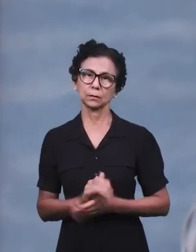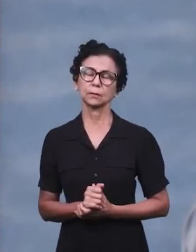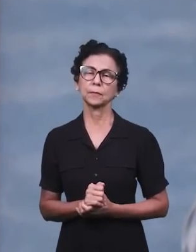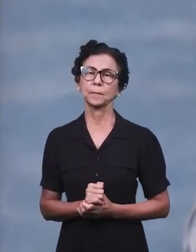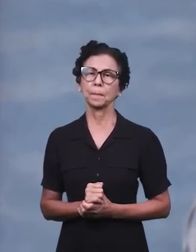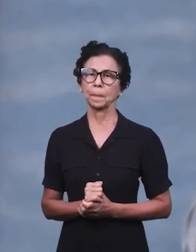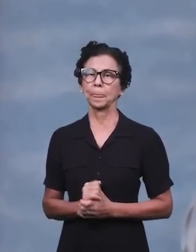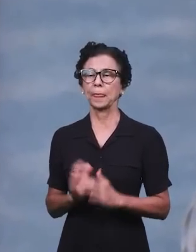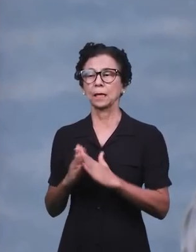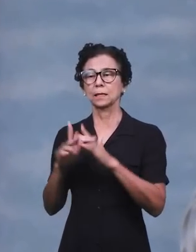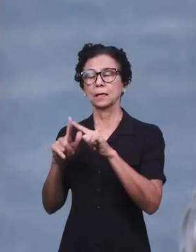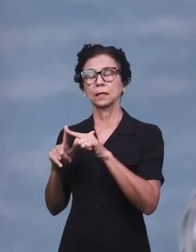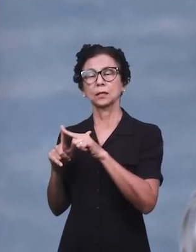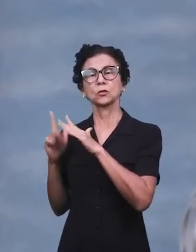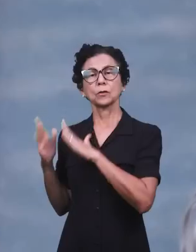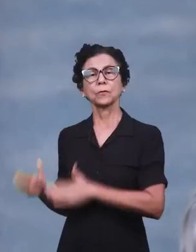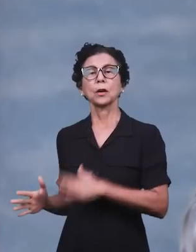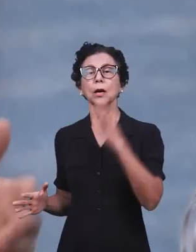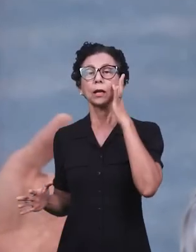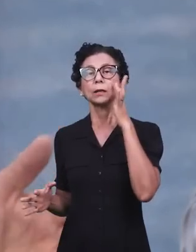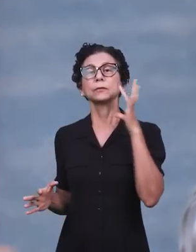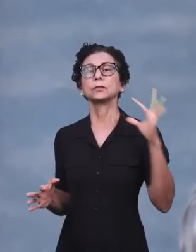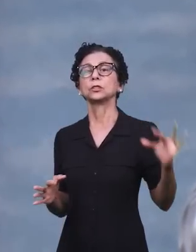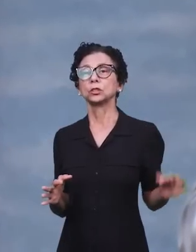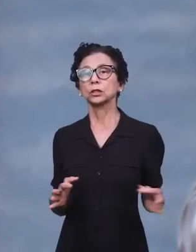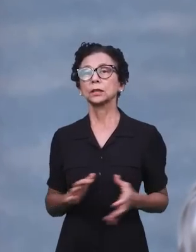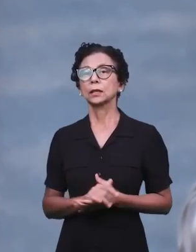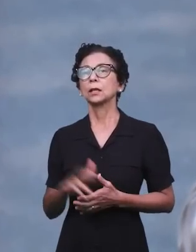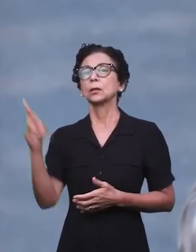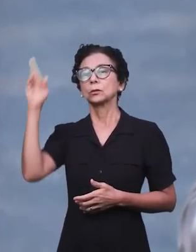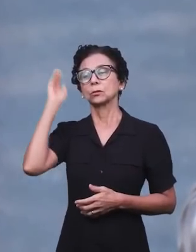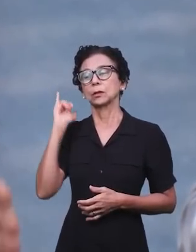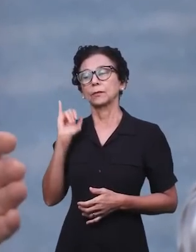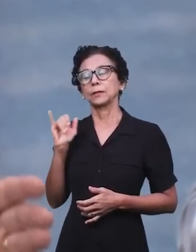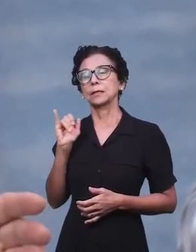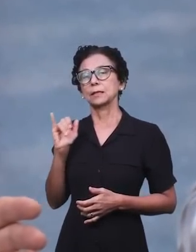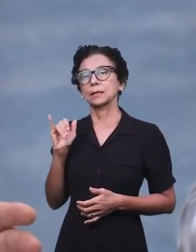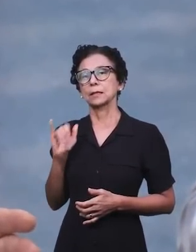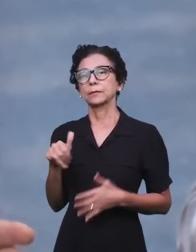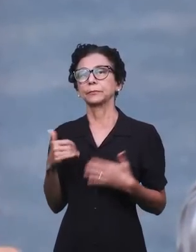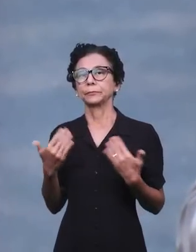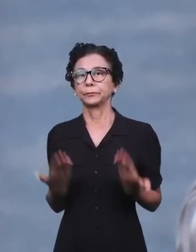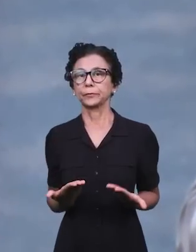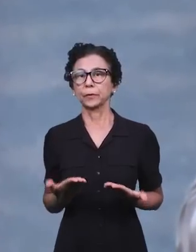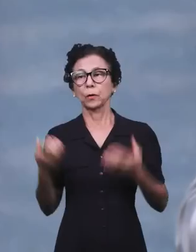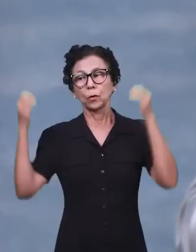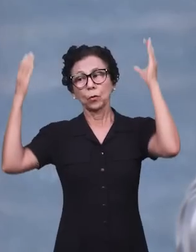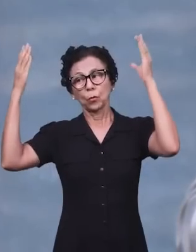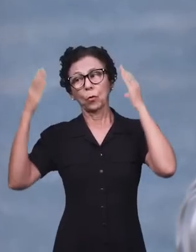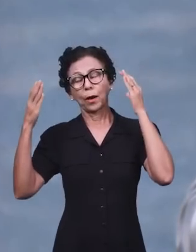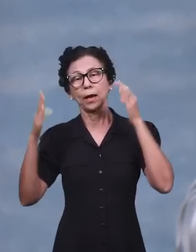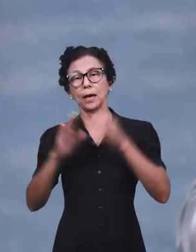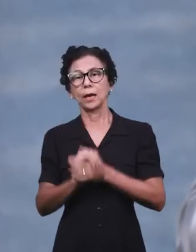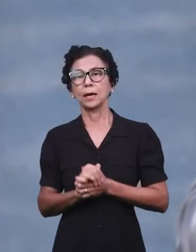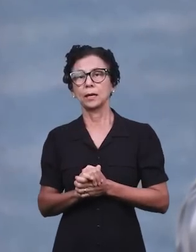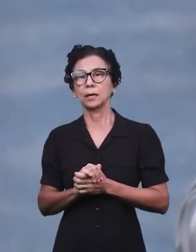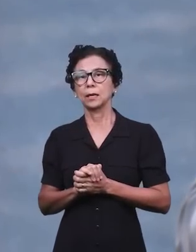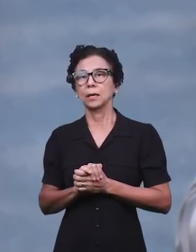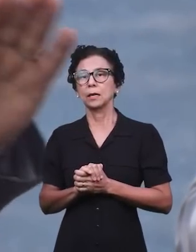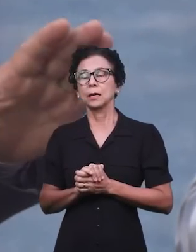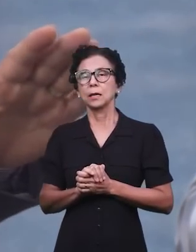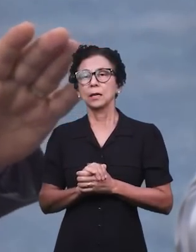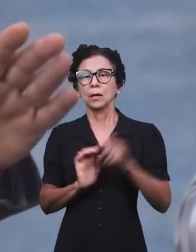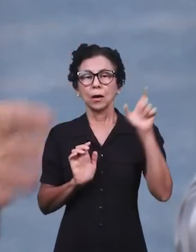parte do Senhor o aviso para esse momento. Então, Josafá ele recebeu o aviso. Olha, vai acontecer. Então, o que eu vou fazer?